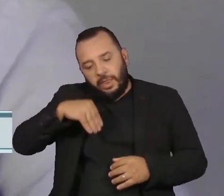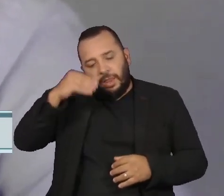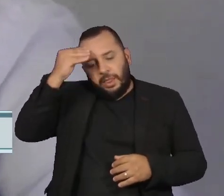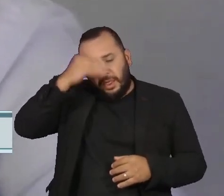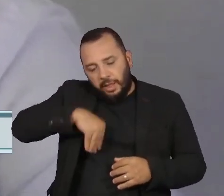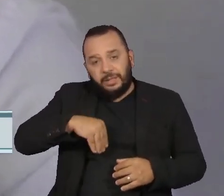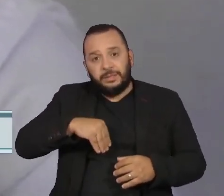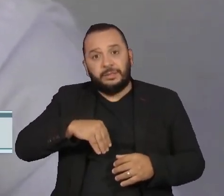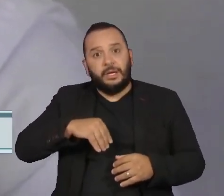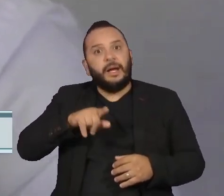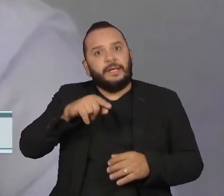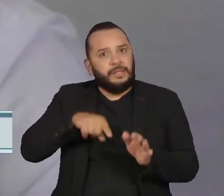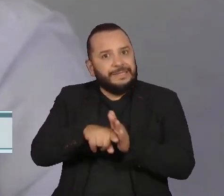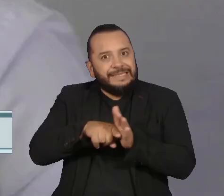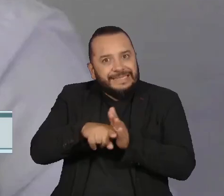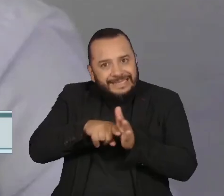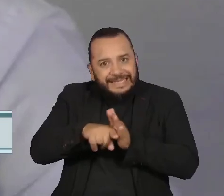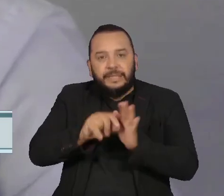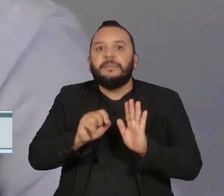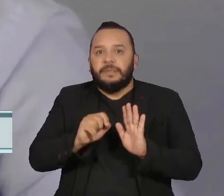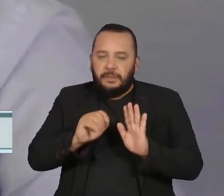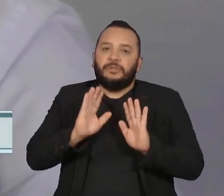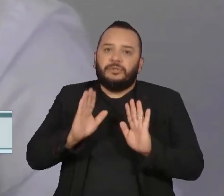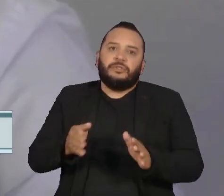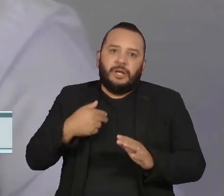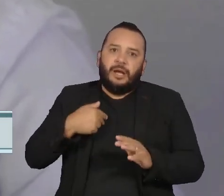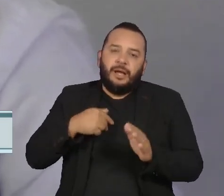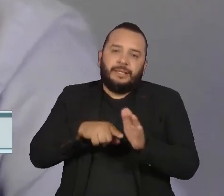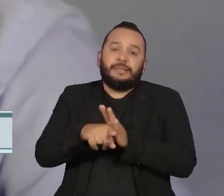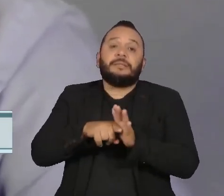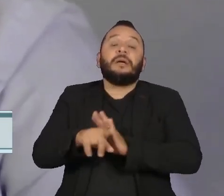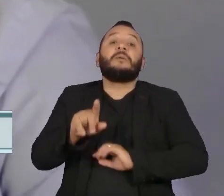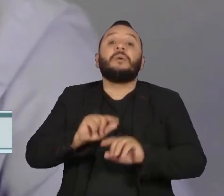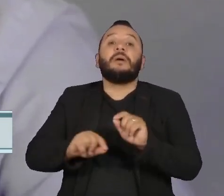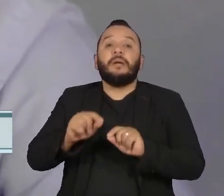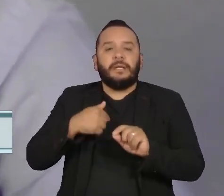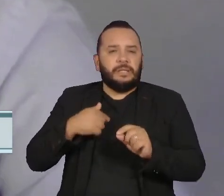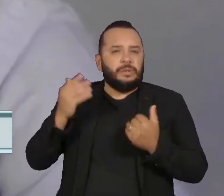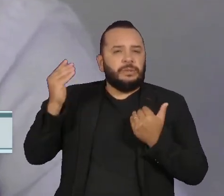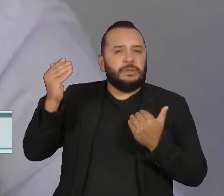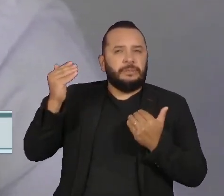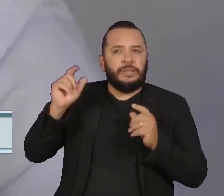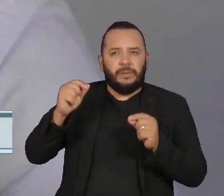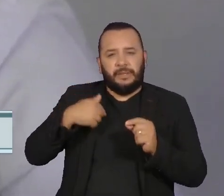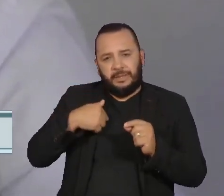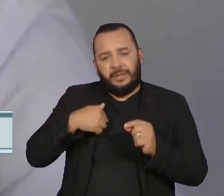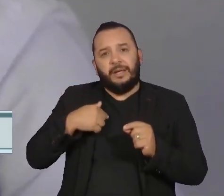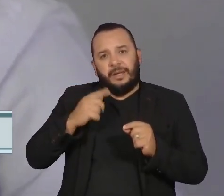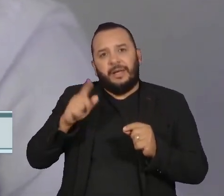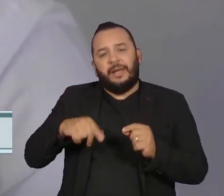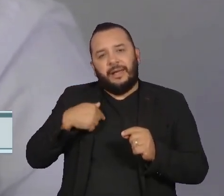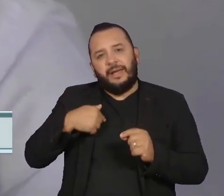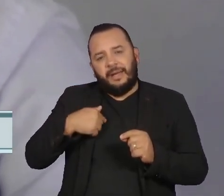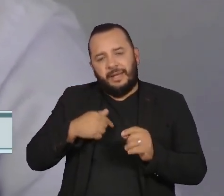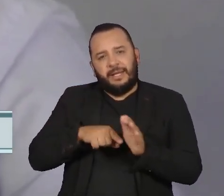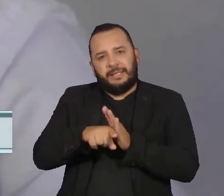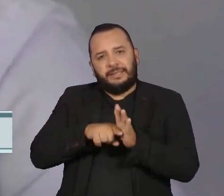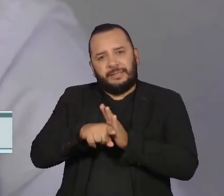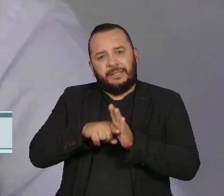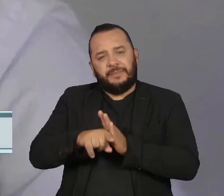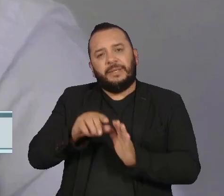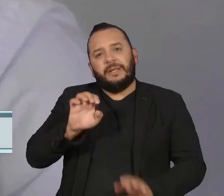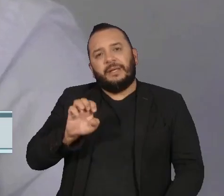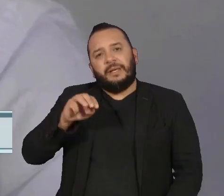alerta, a gente vai fazer os exames laboratoriais. Basicamente, o exame inicial para uma suspeita de leucemia vai ser o hemograma, que